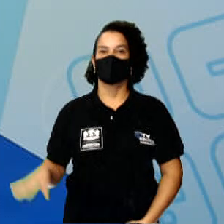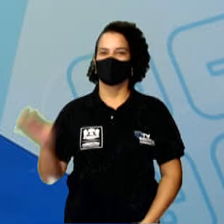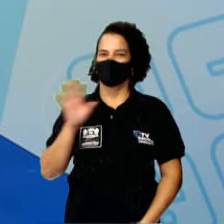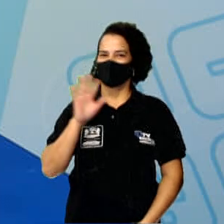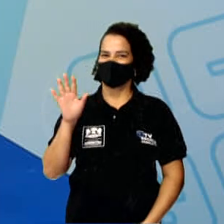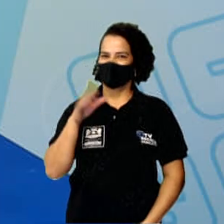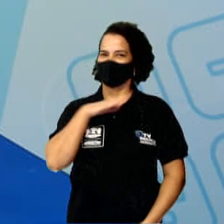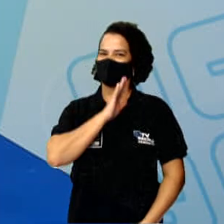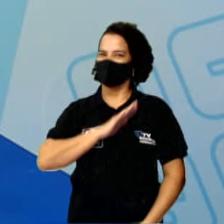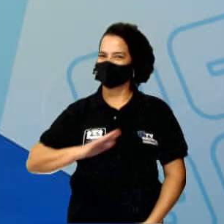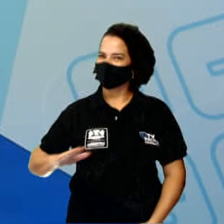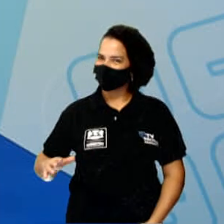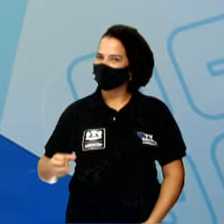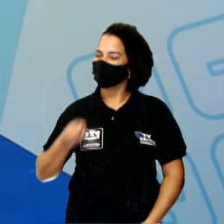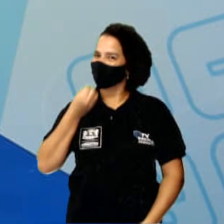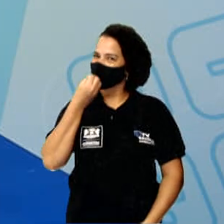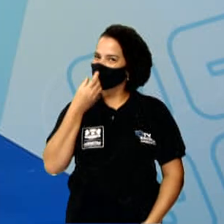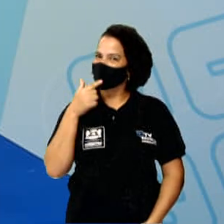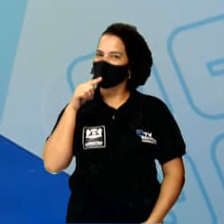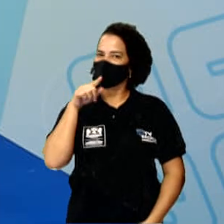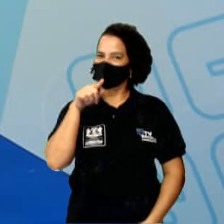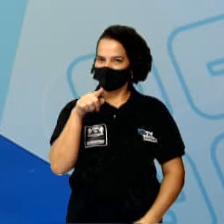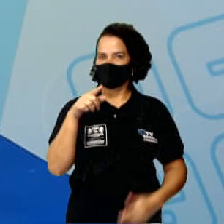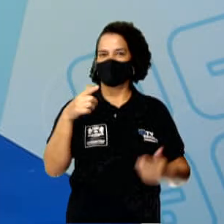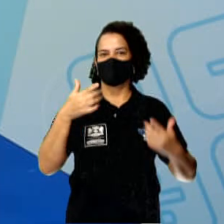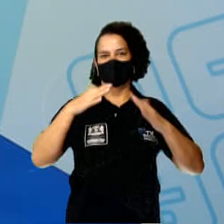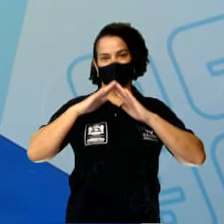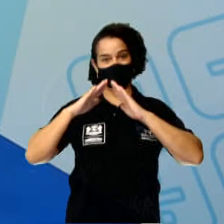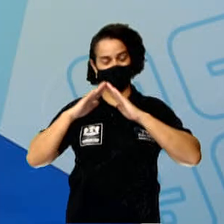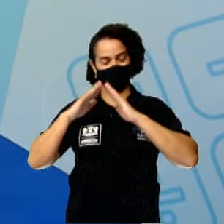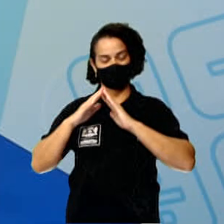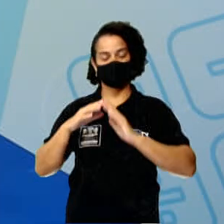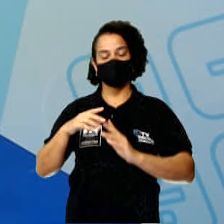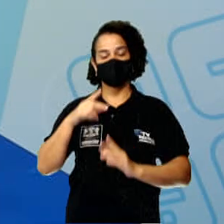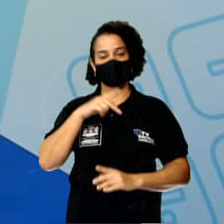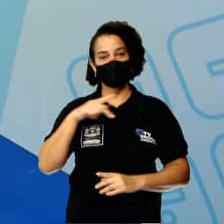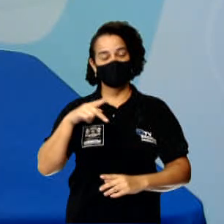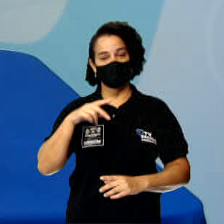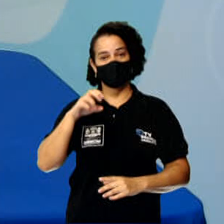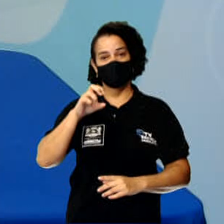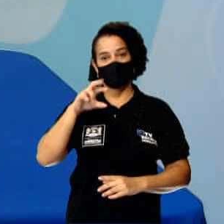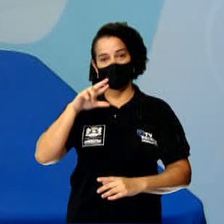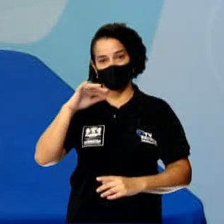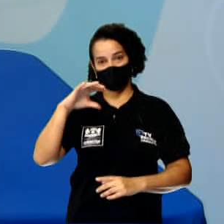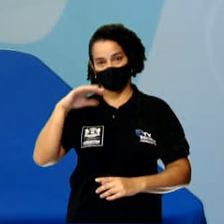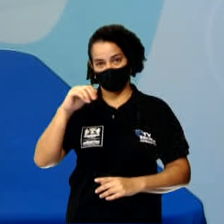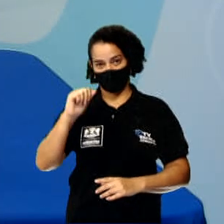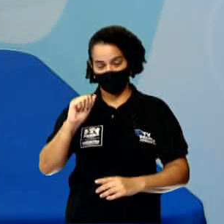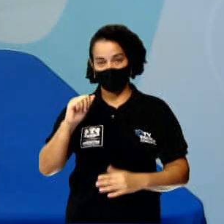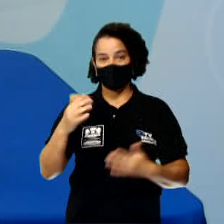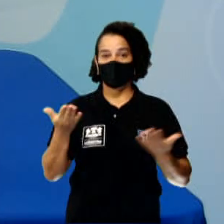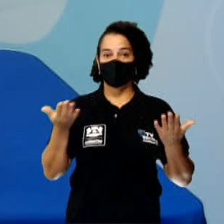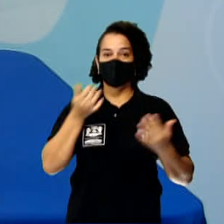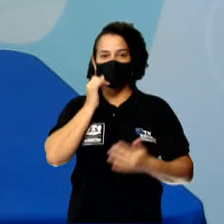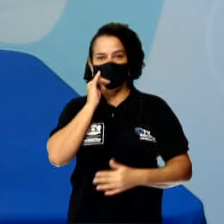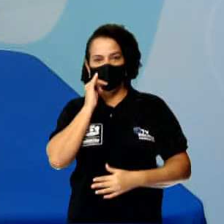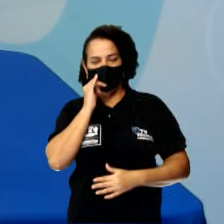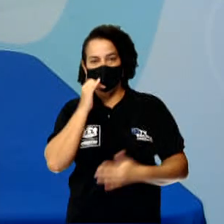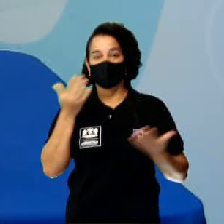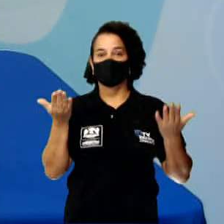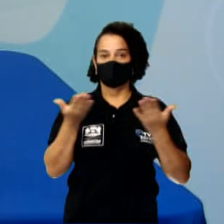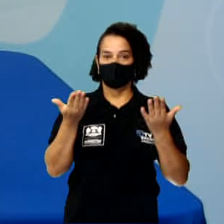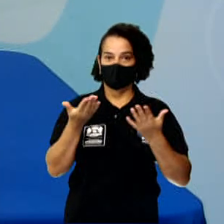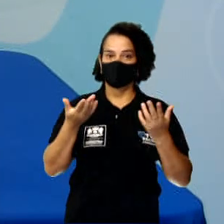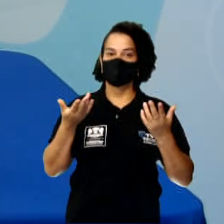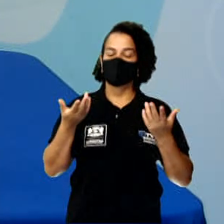Olá, crianças! Olá, você que está aí em casa. Eu sou Érica Montenegro, contadora de histórias, e eu trouxe hoje uma